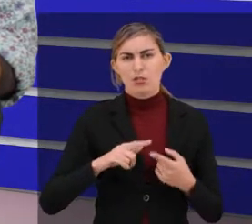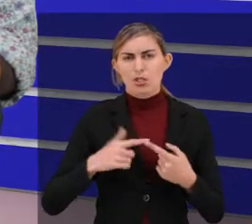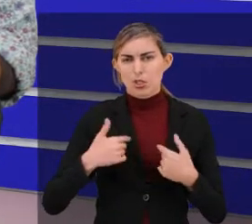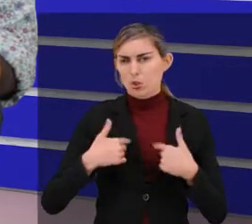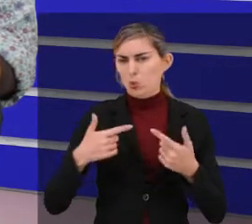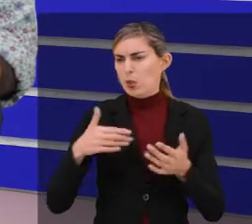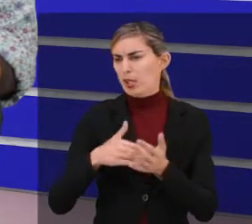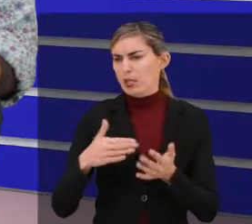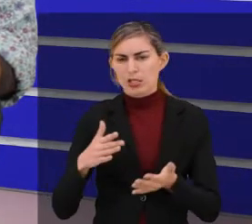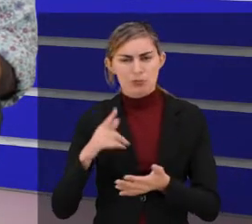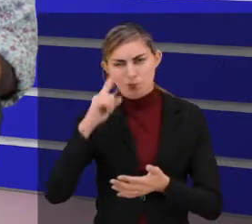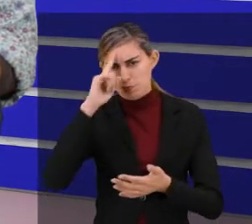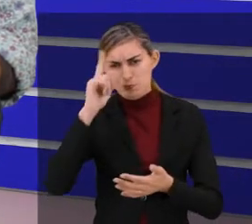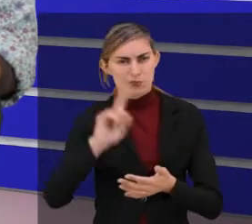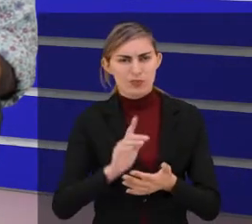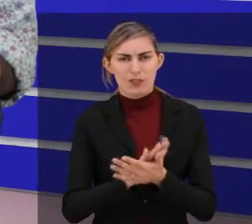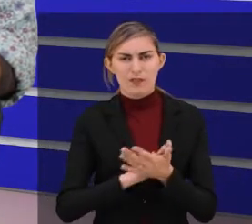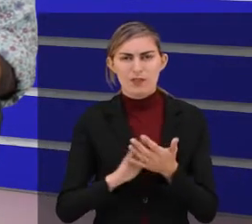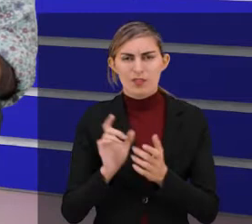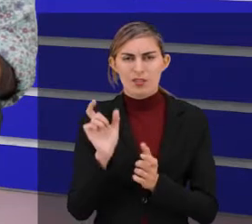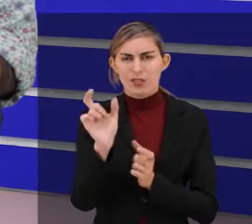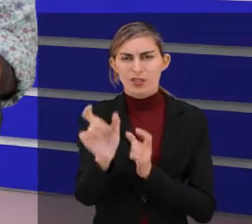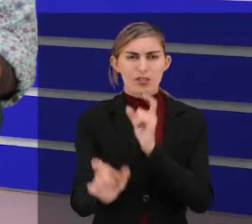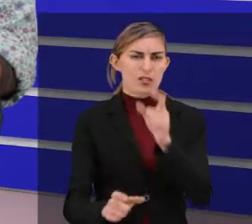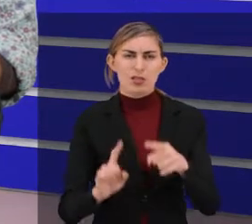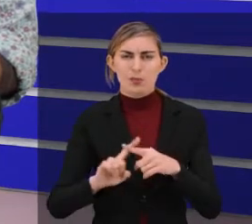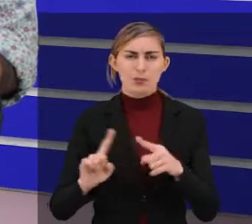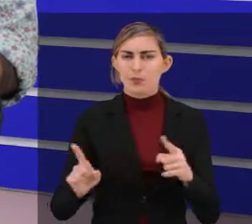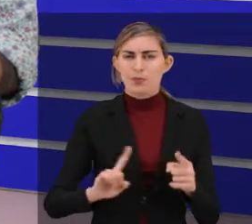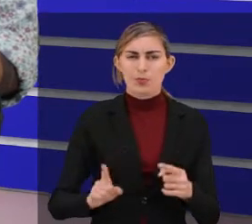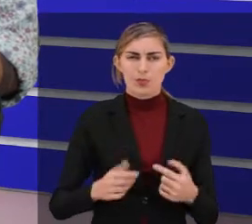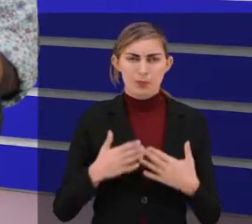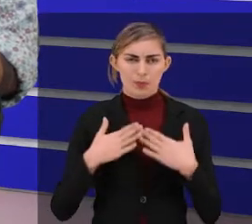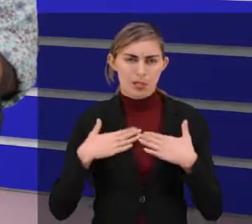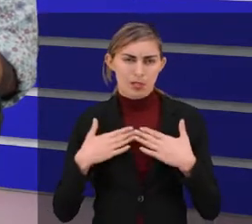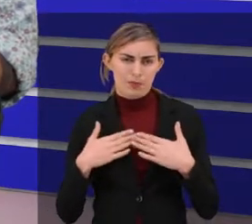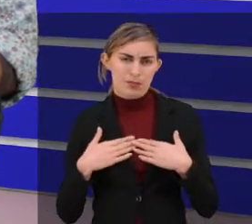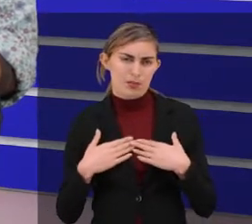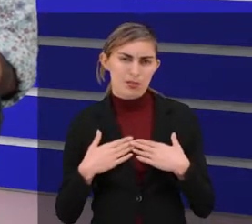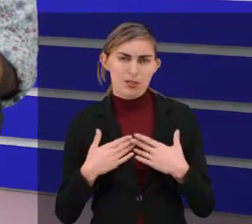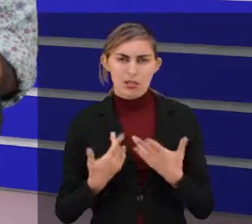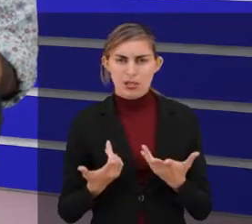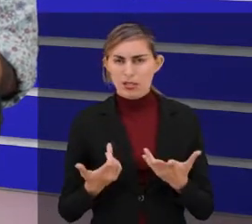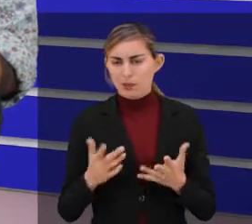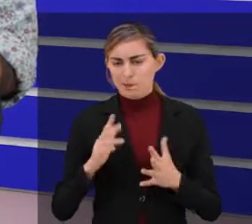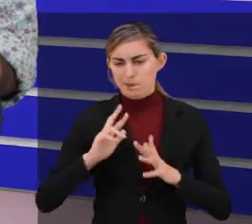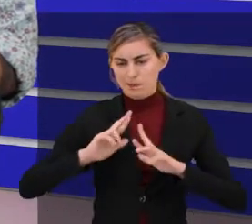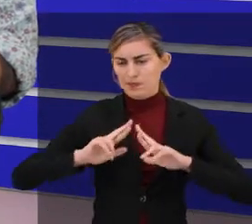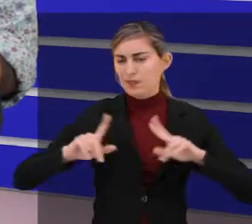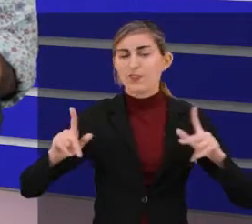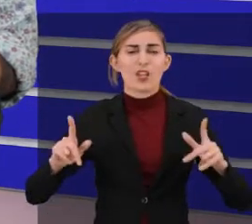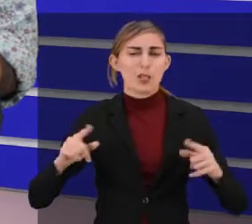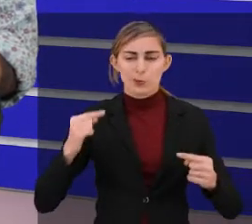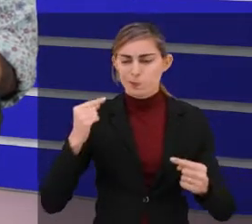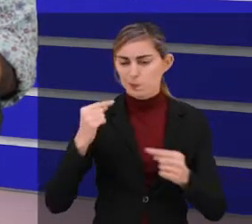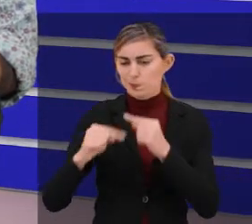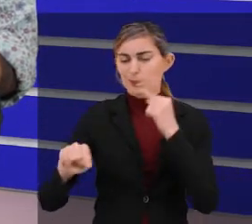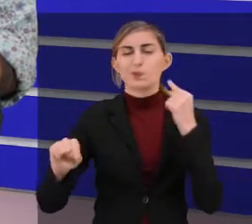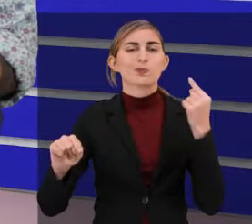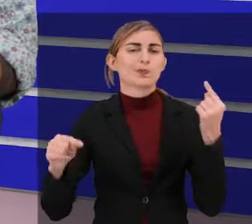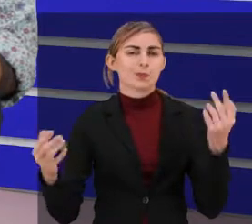Eu até nem sei falar a frase direito, porque ela, para mim, ela soa totalmente